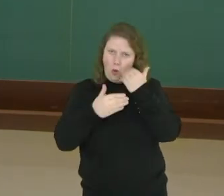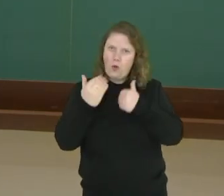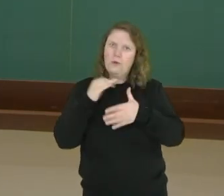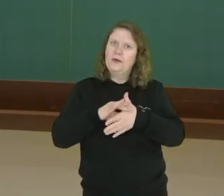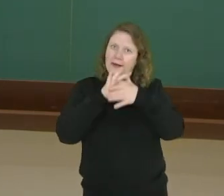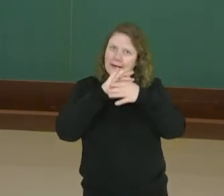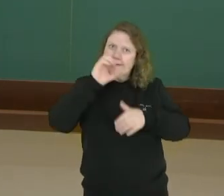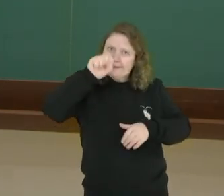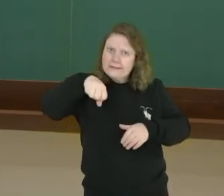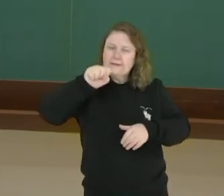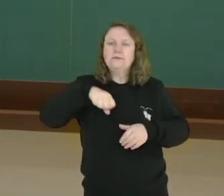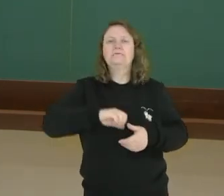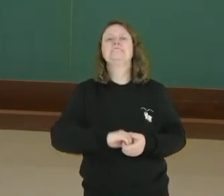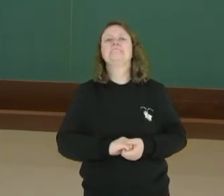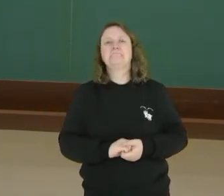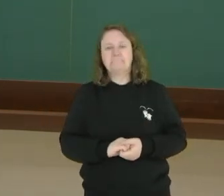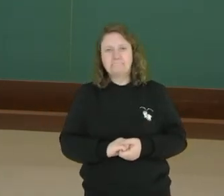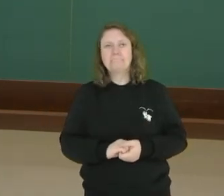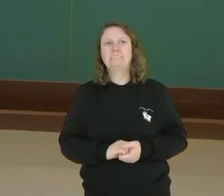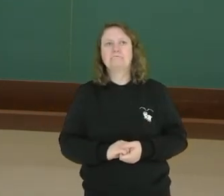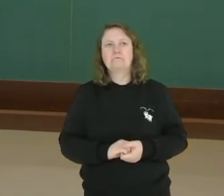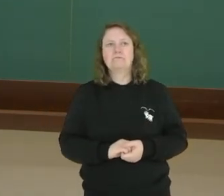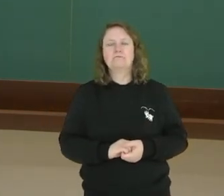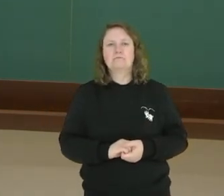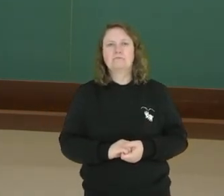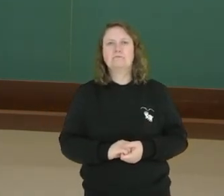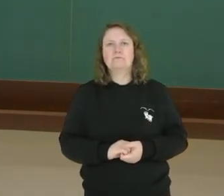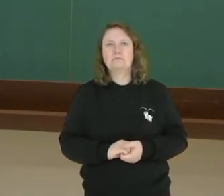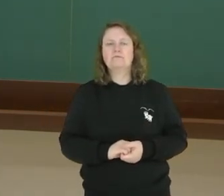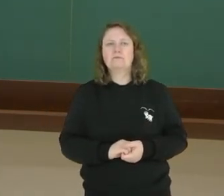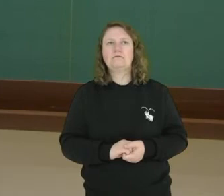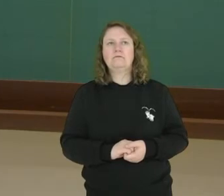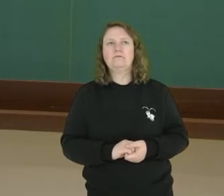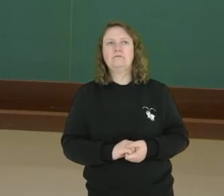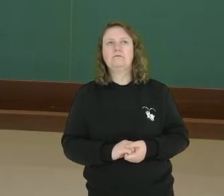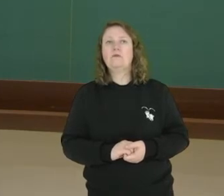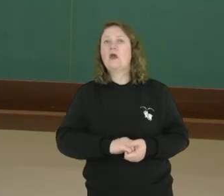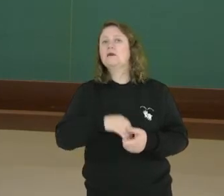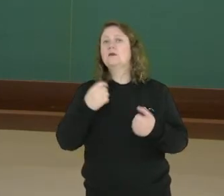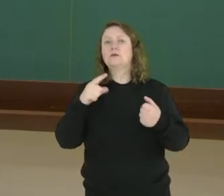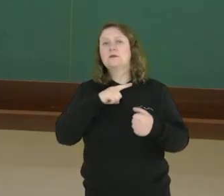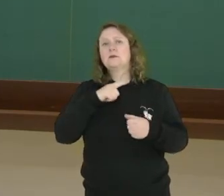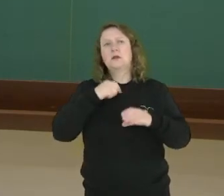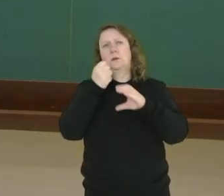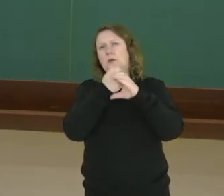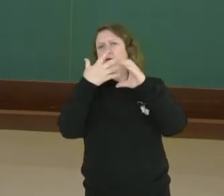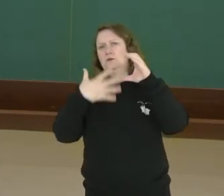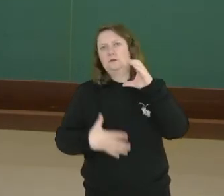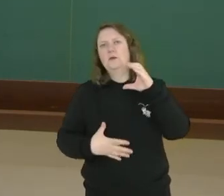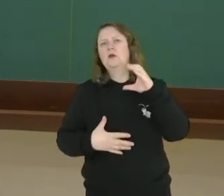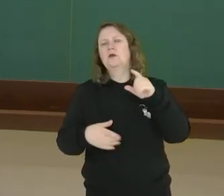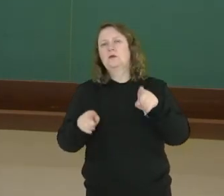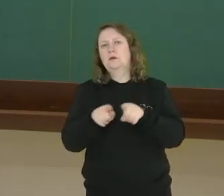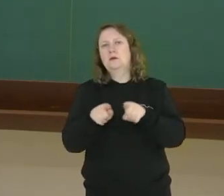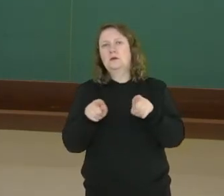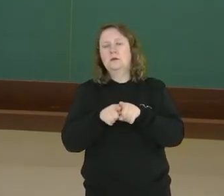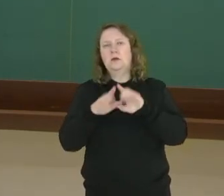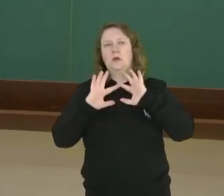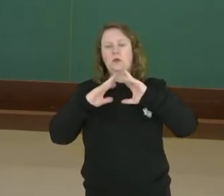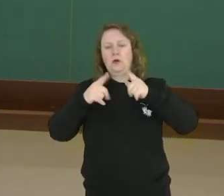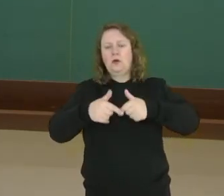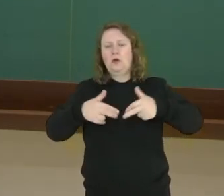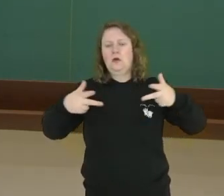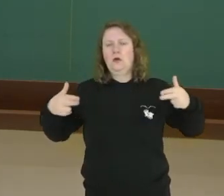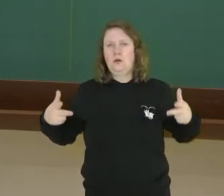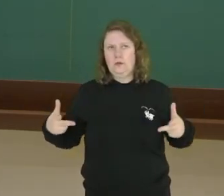na carne para sua alimentação. E vivem em água doce, ok? Então são algumas características, então, desses animais que pertencem